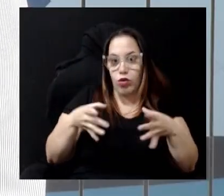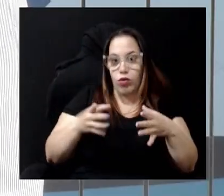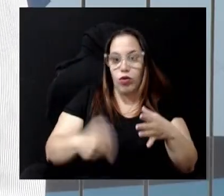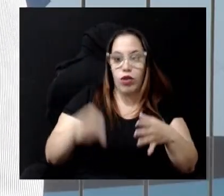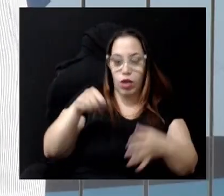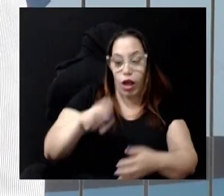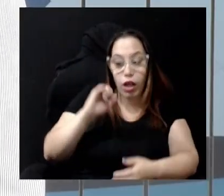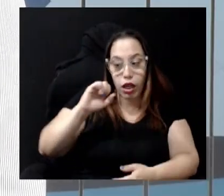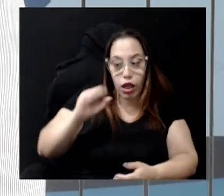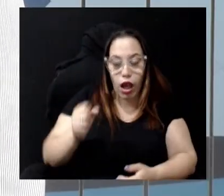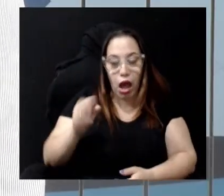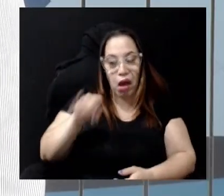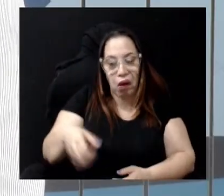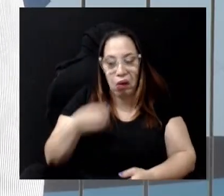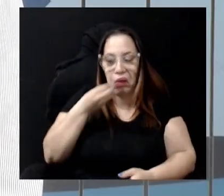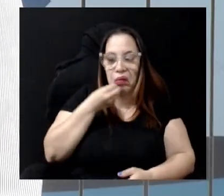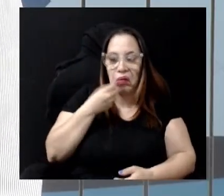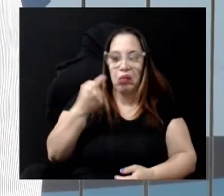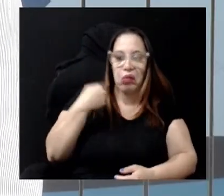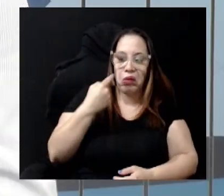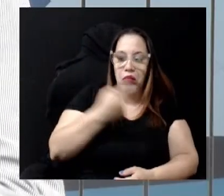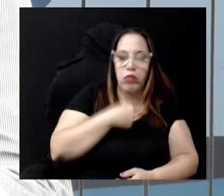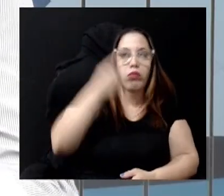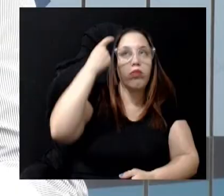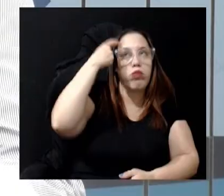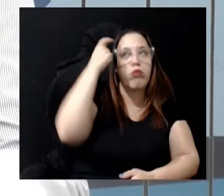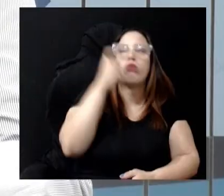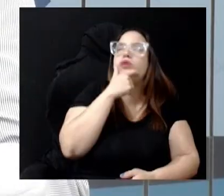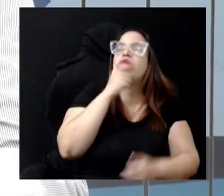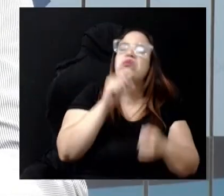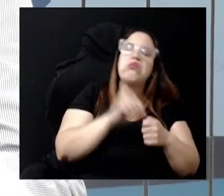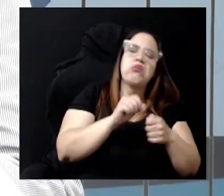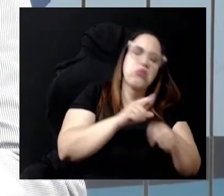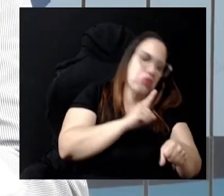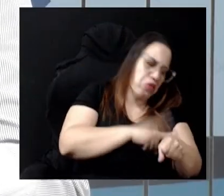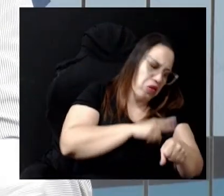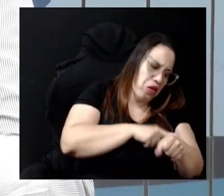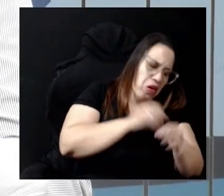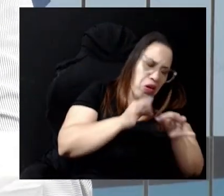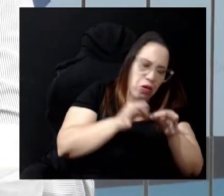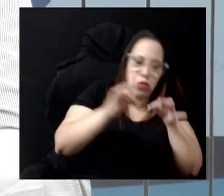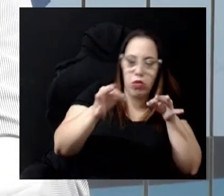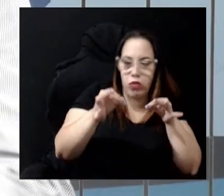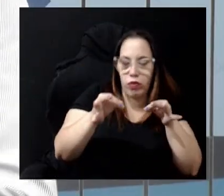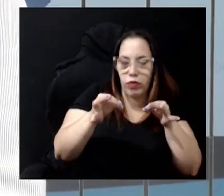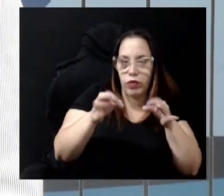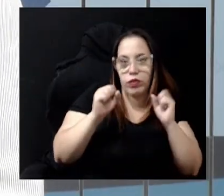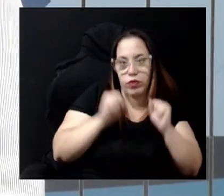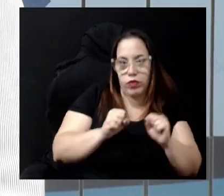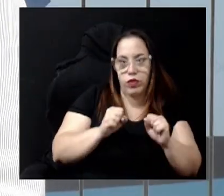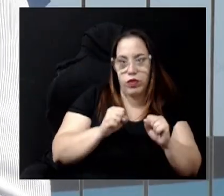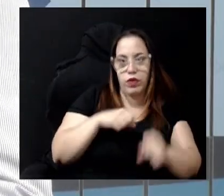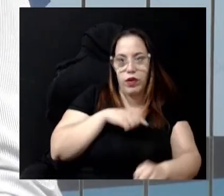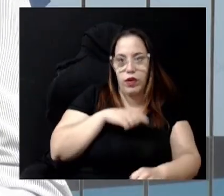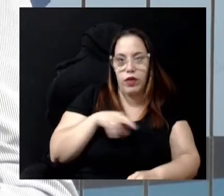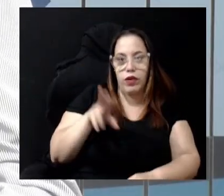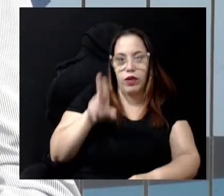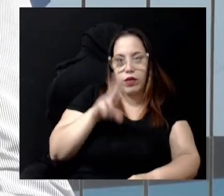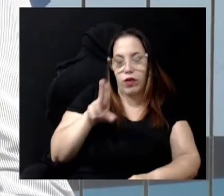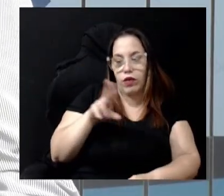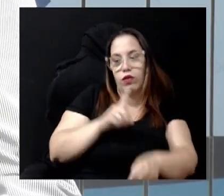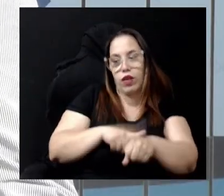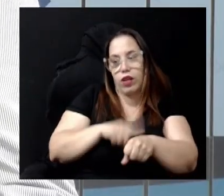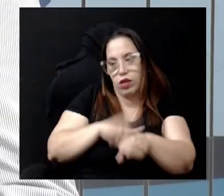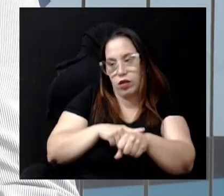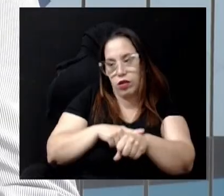oportunidade, cada um de nós deve pensar o que fazer com o seu tempo esticado, se é que ele vai haver no horário de verão, porque de nada